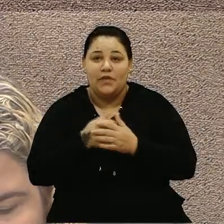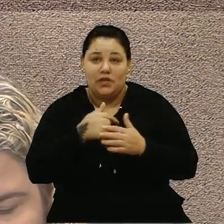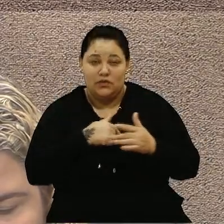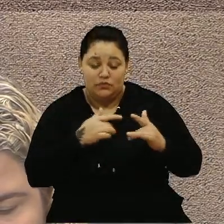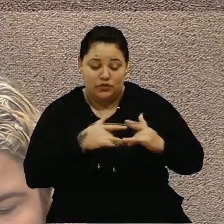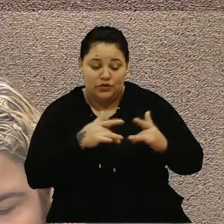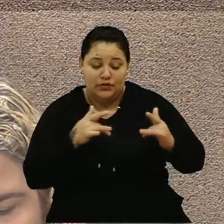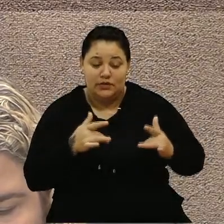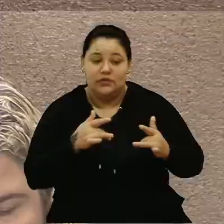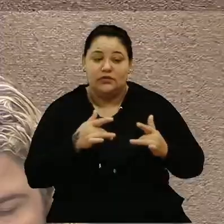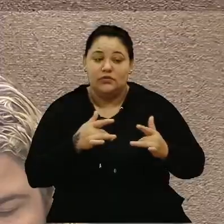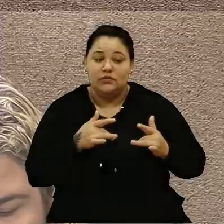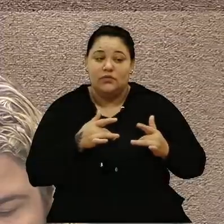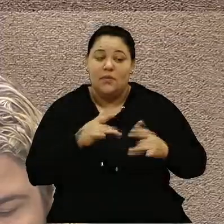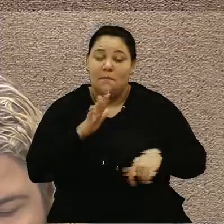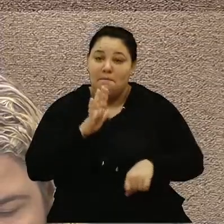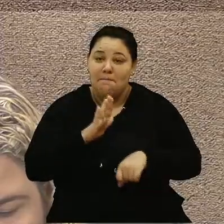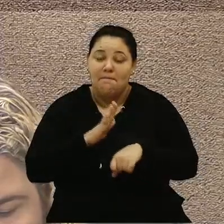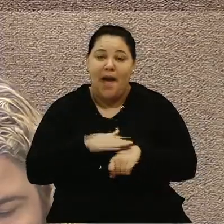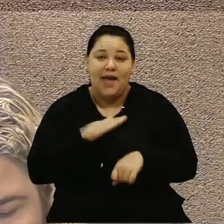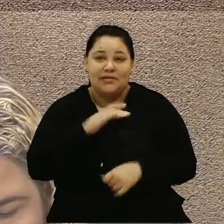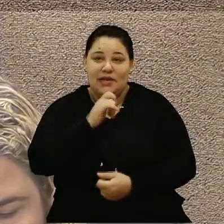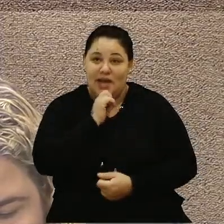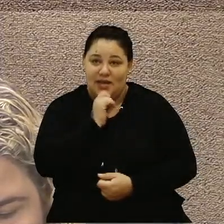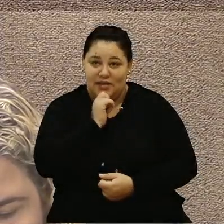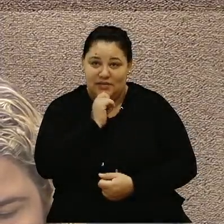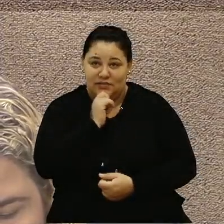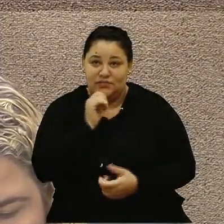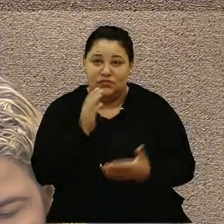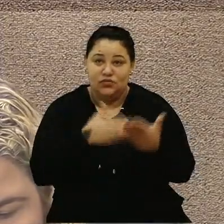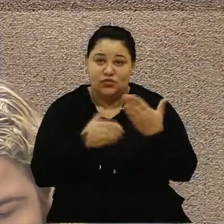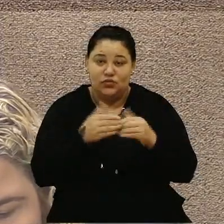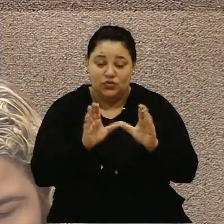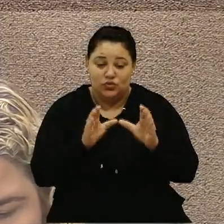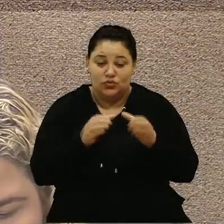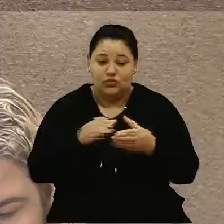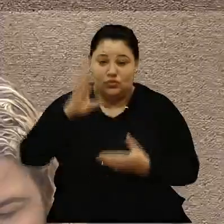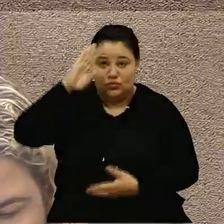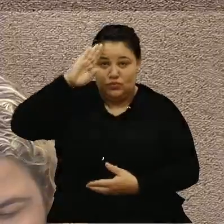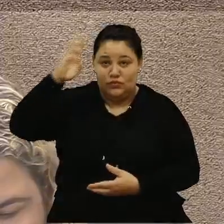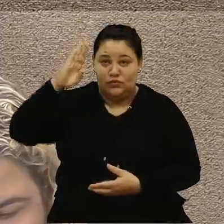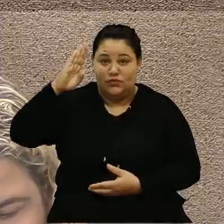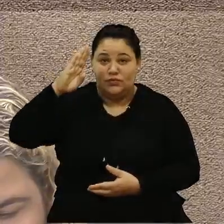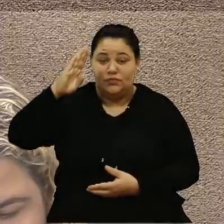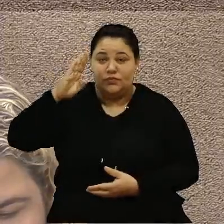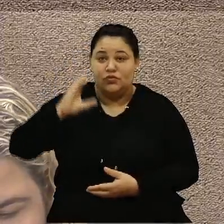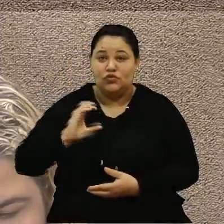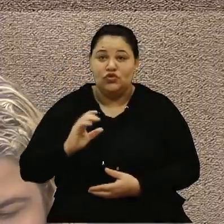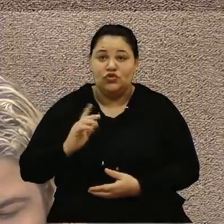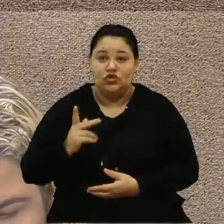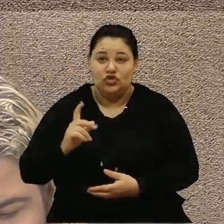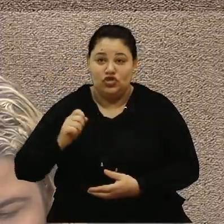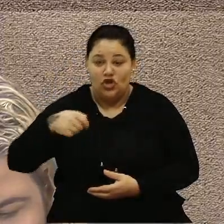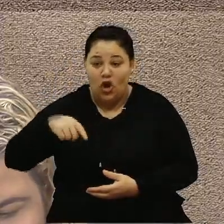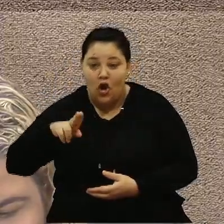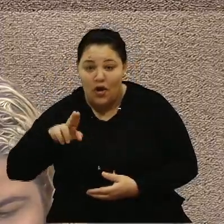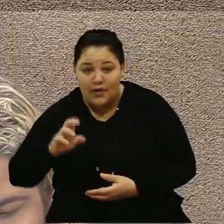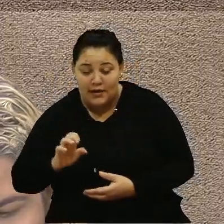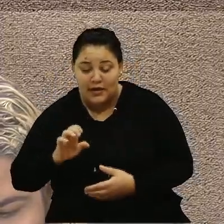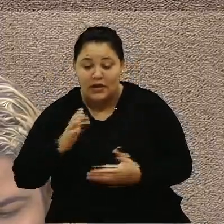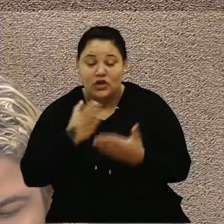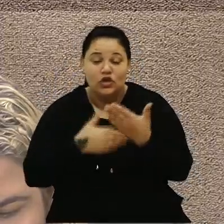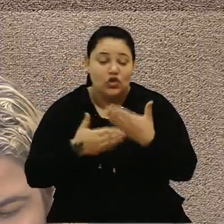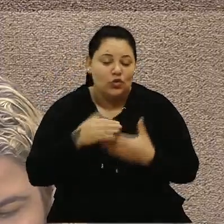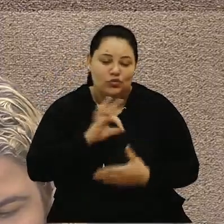solidarizo muito mais ainda com toda a Brigada Militar, BP Shop, todos os militares que fazem a